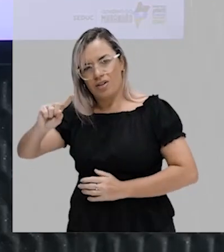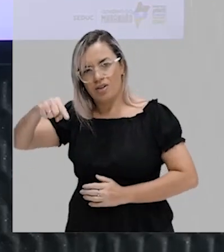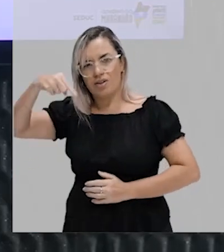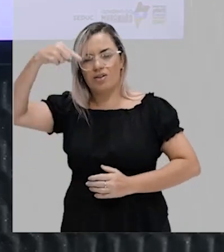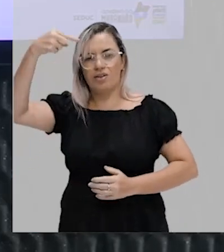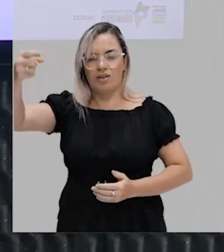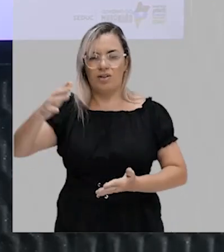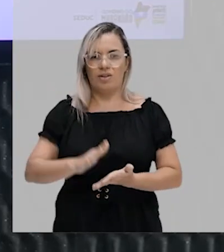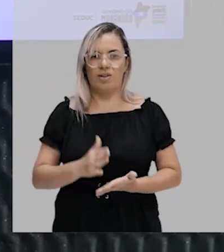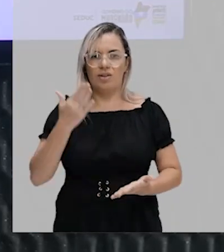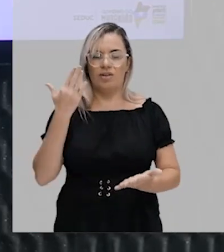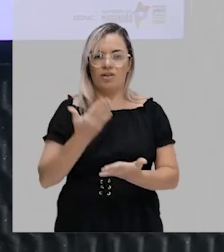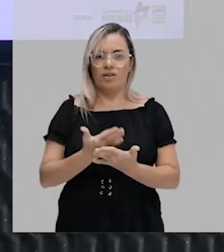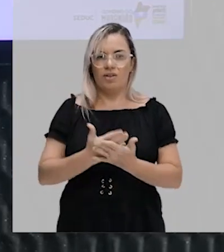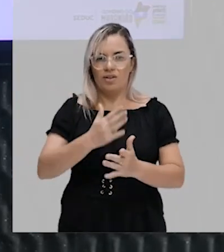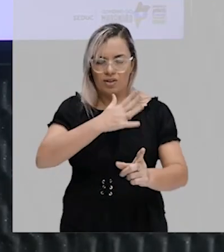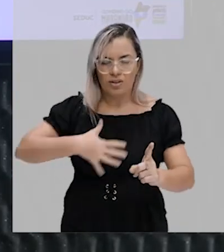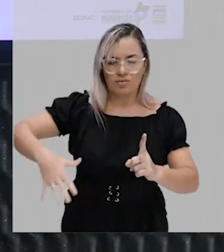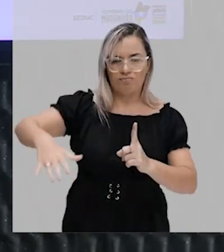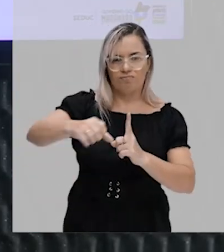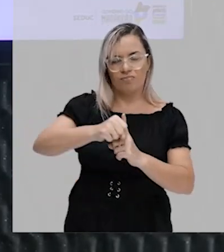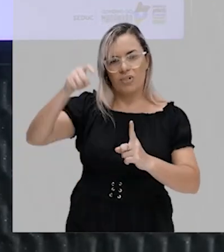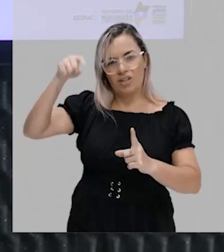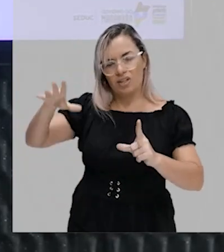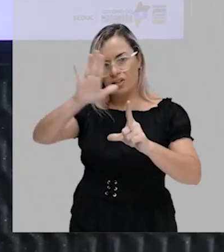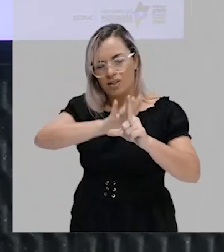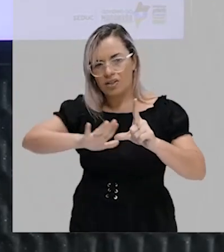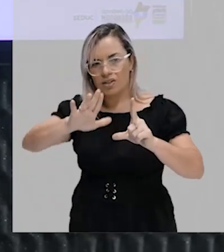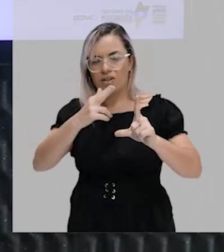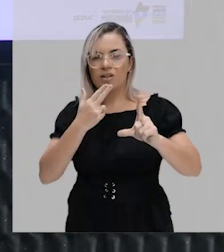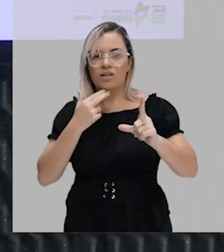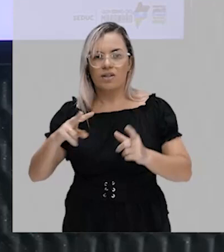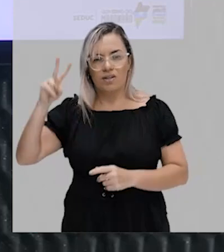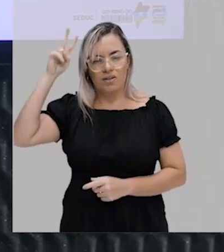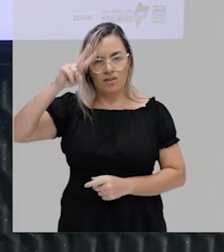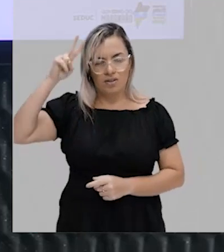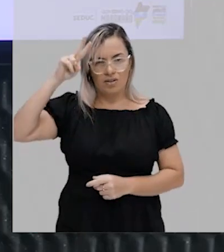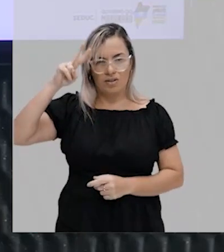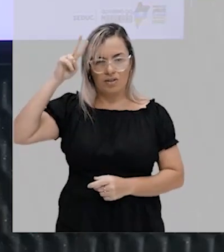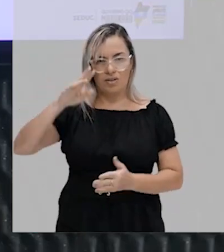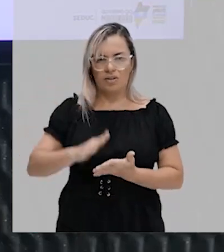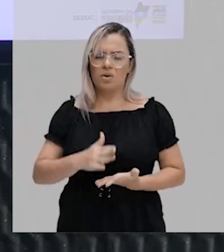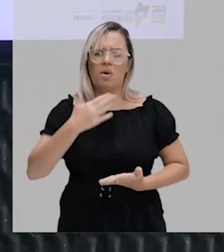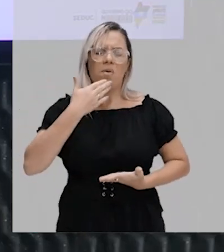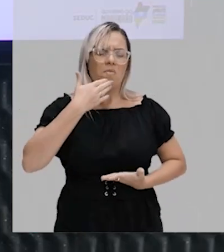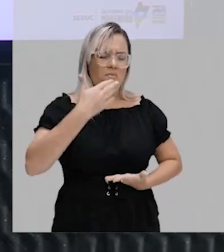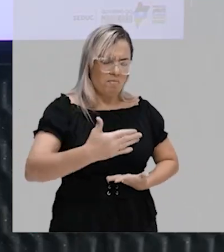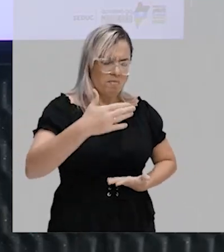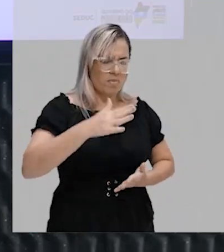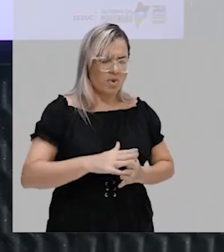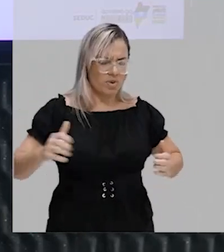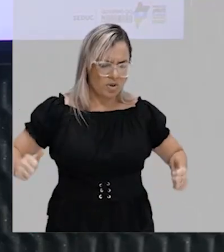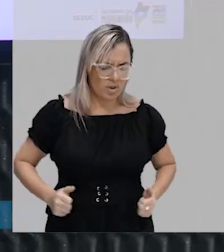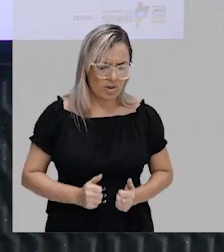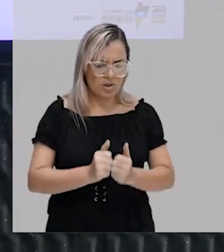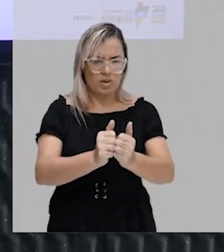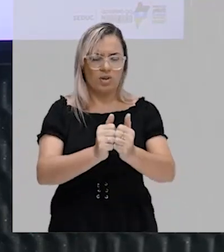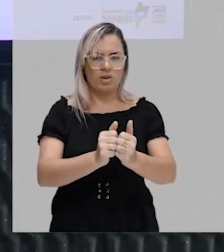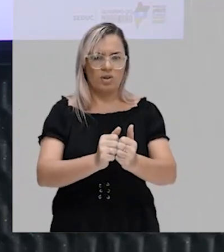para a próxima aula de Sociologia aqui na plataforma. Lembrando sempre e pedindo para você que acompanhe também as